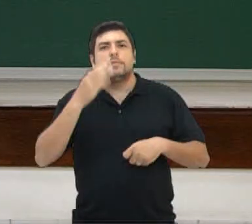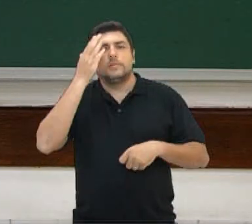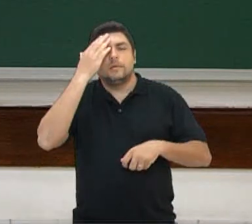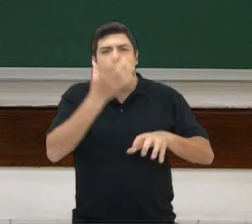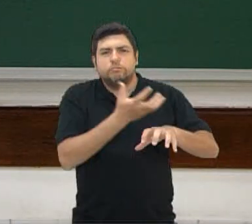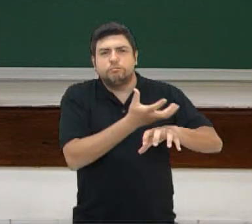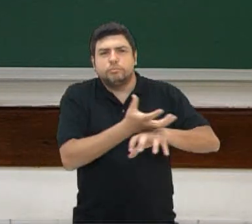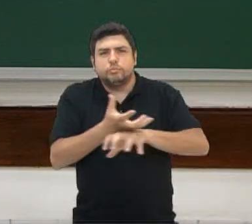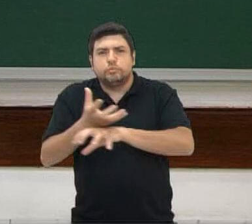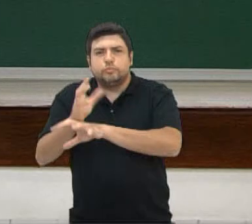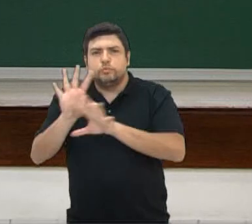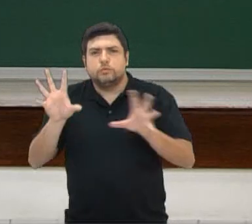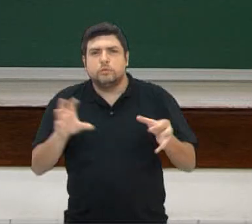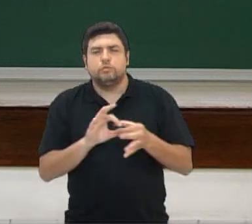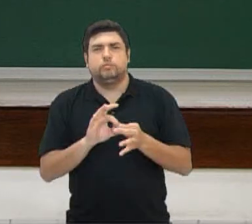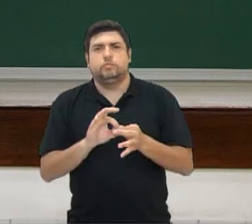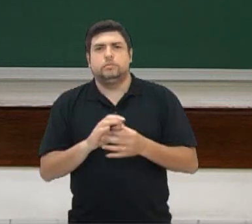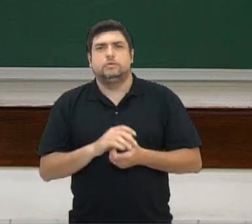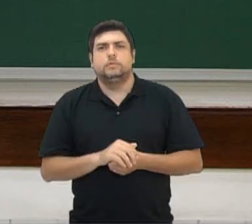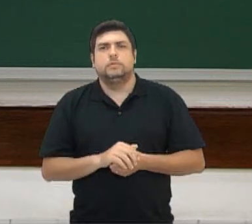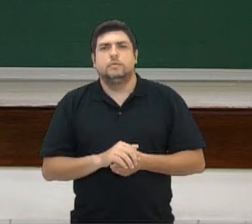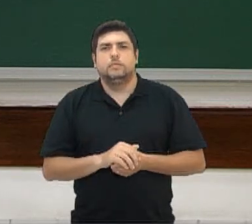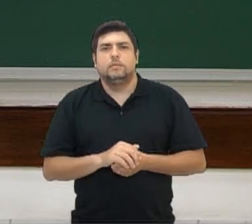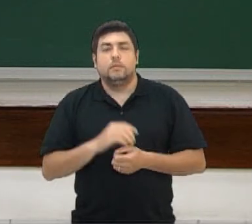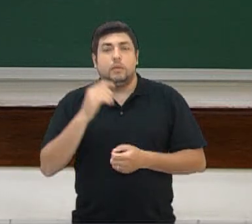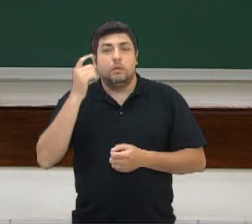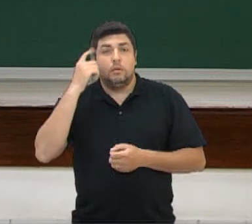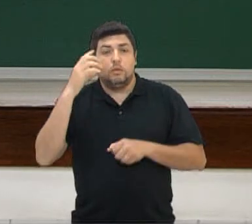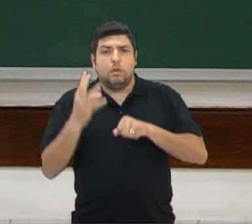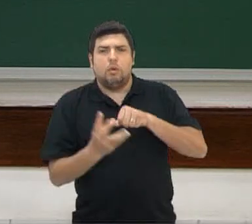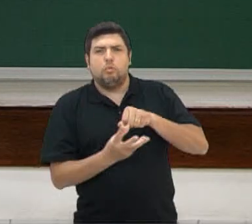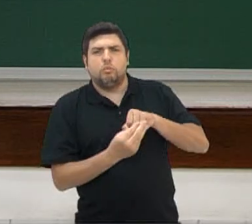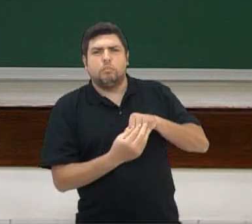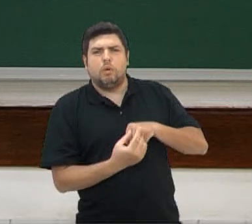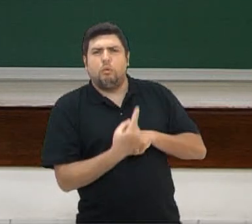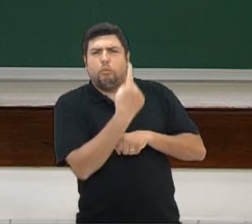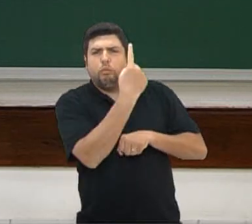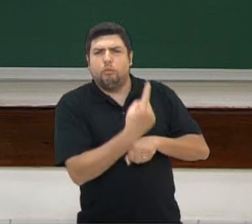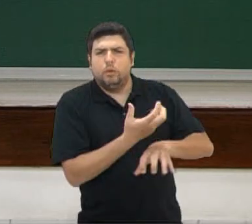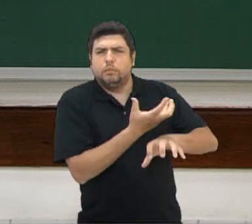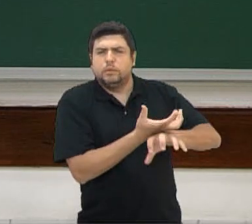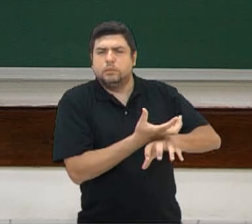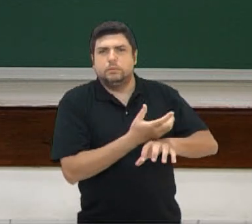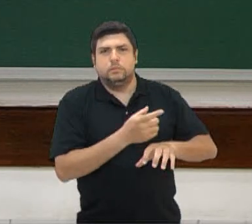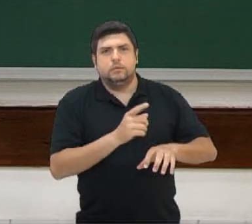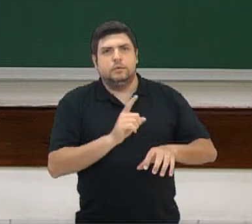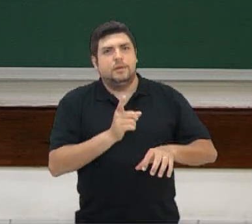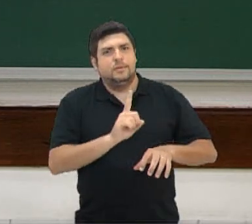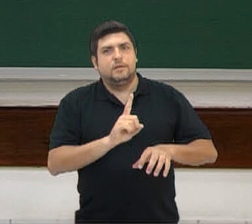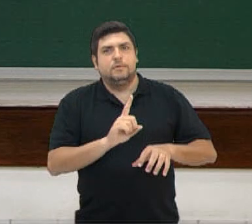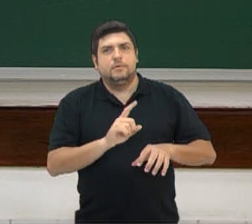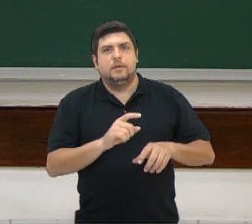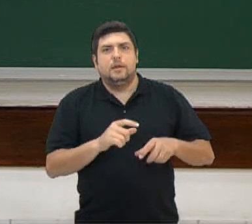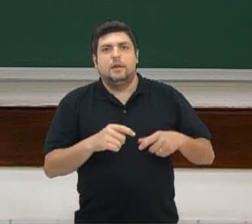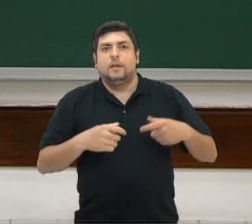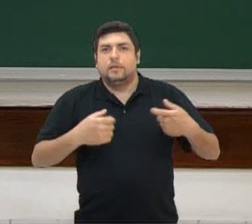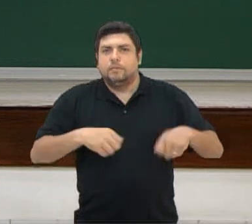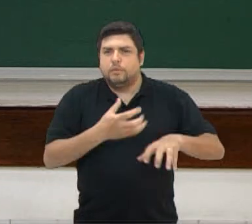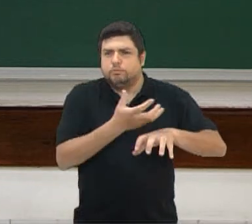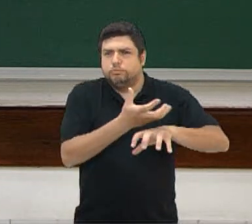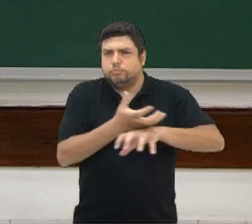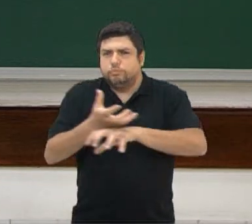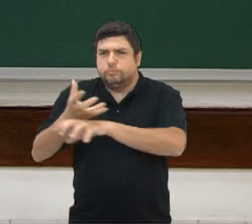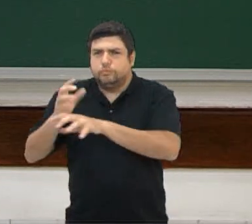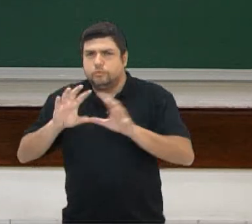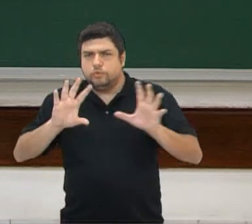nunca pensem na ciência ou no conhecimento como uma coisa única. Sempre como uma coisa conjunta e muito mais